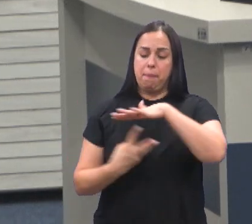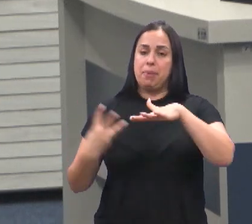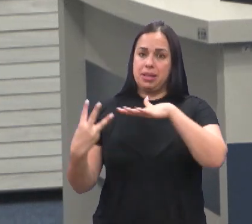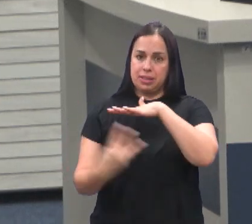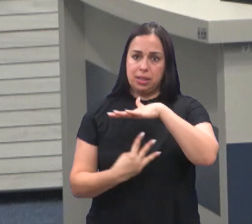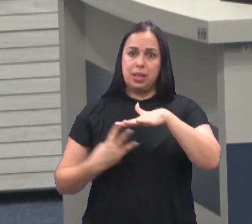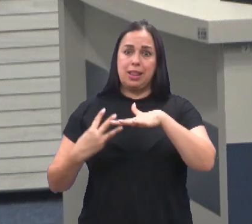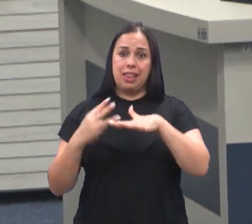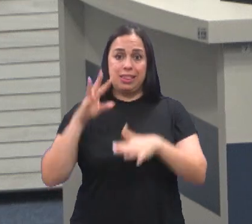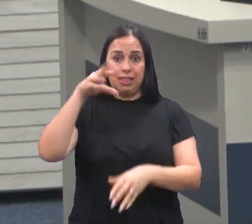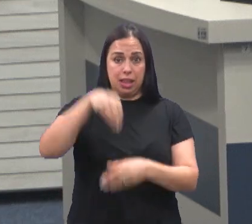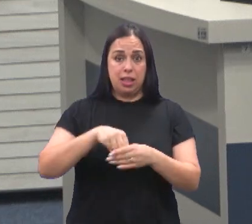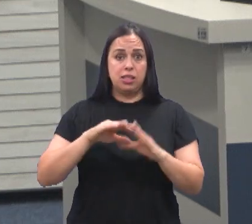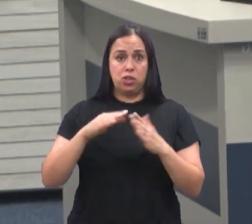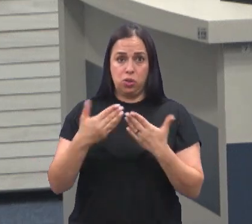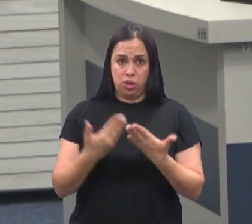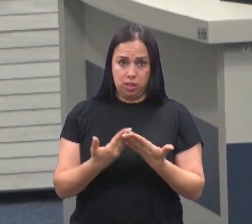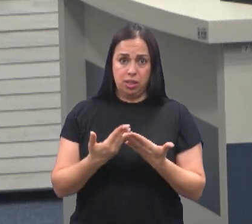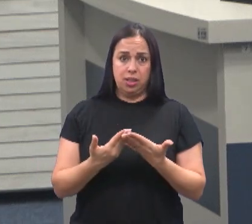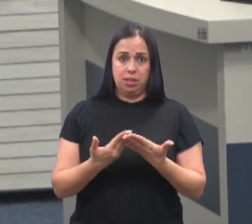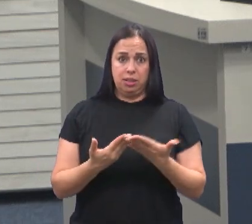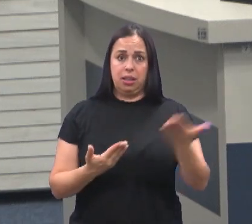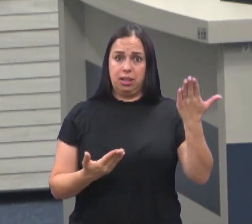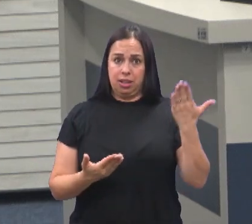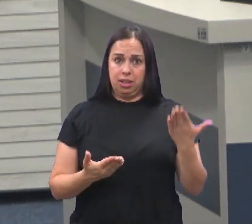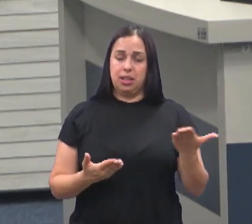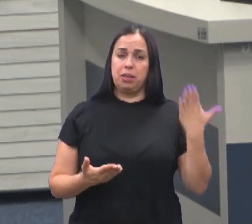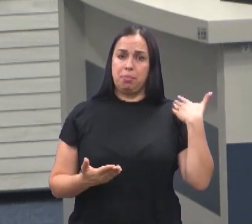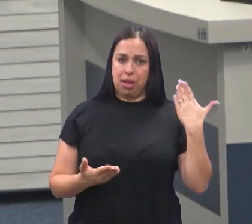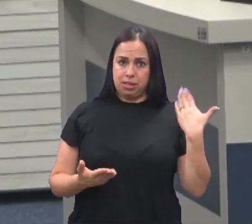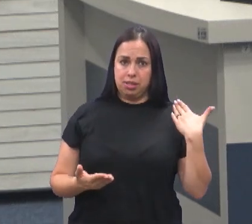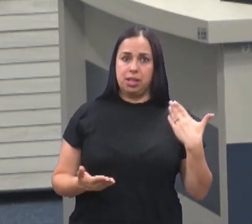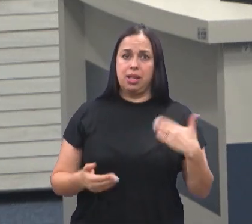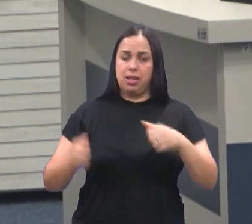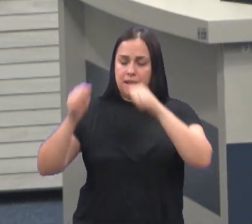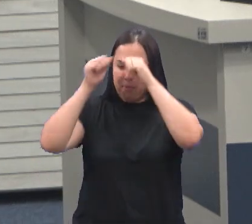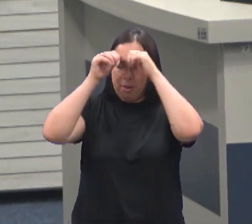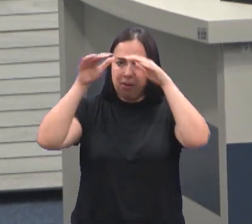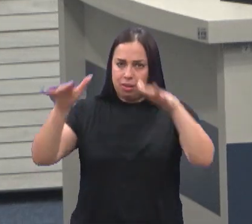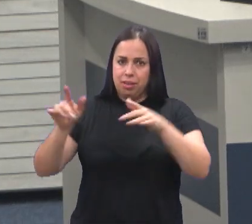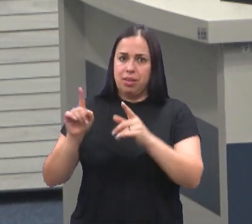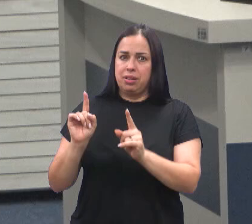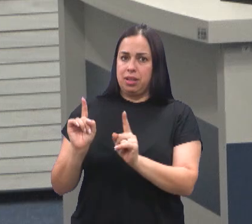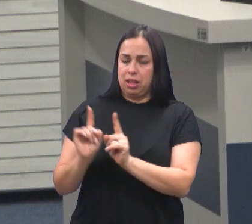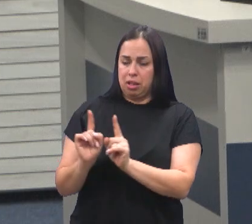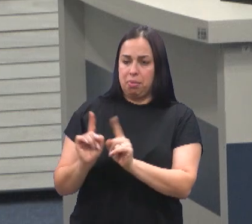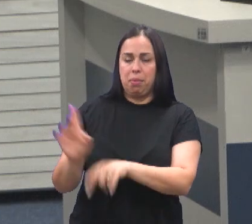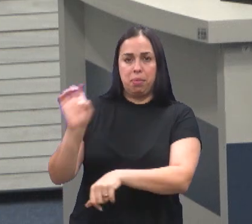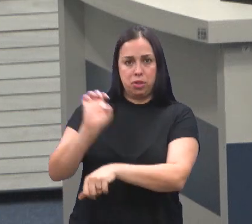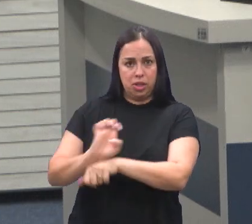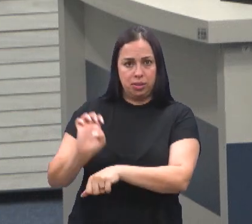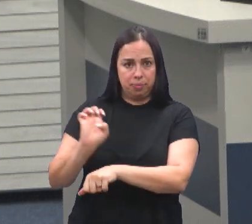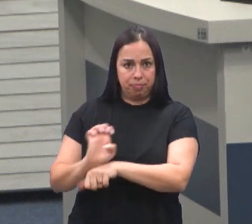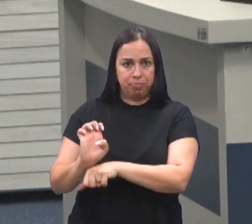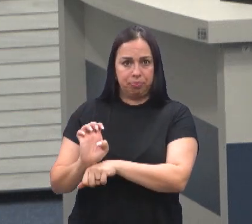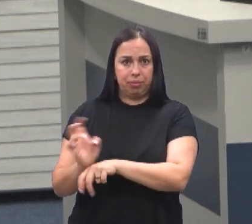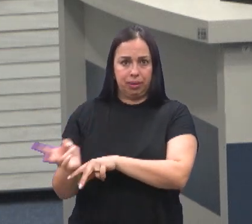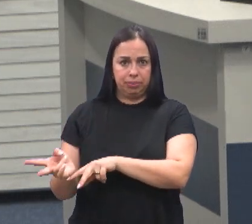nas escolas municipais, que antes as crianças autistas eram atendidas por estagiários